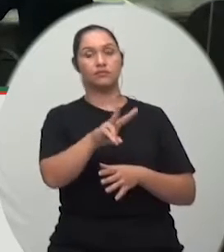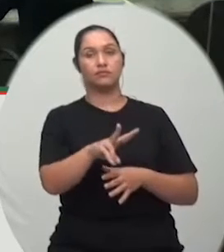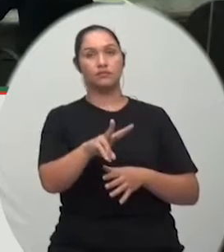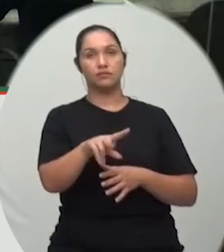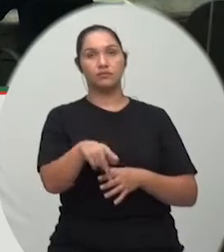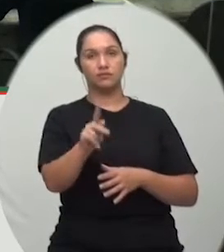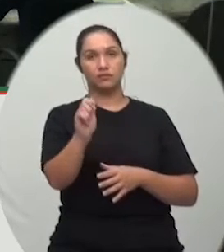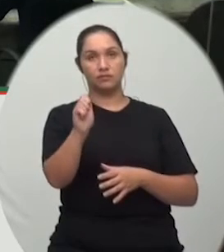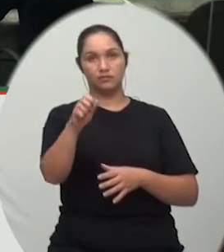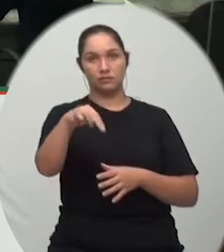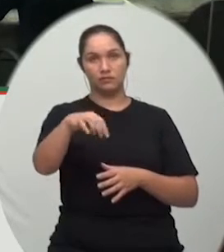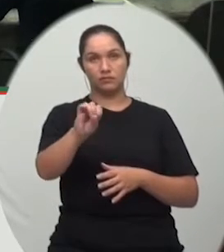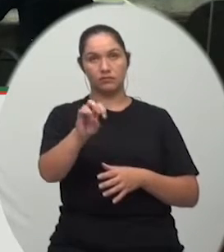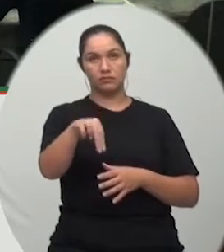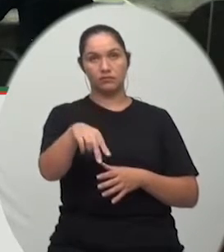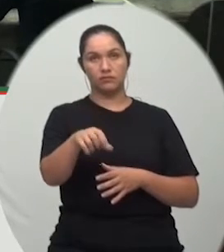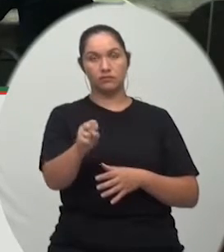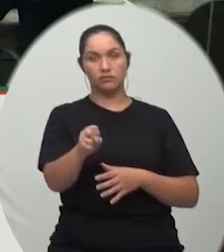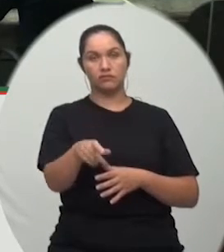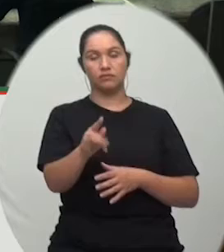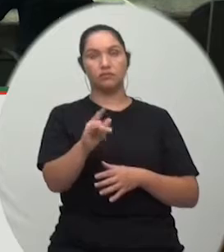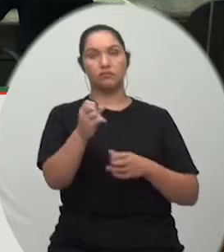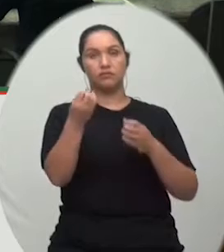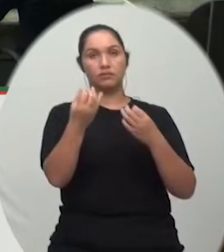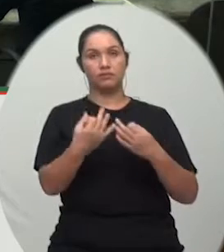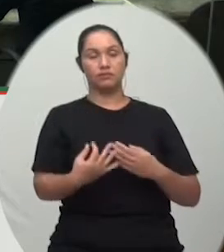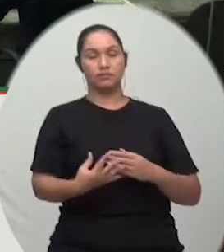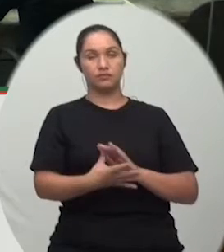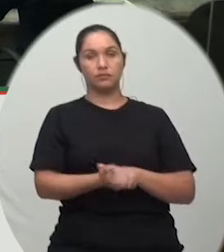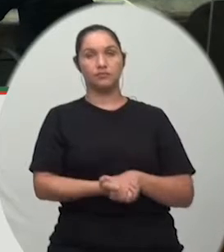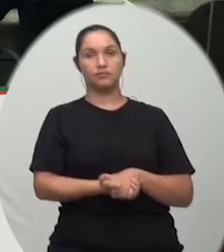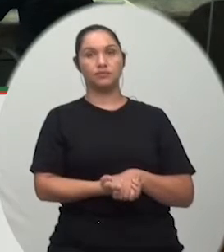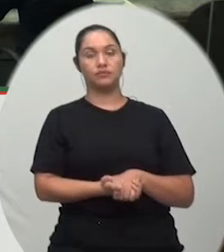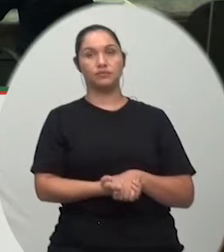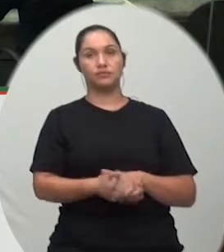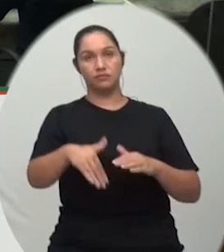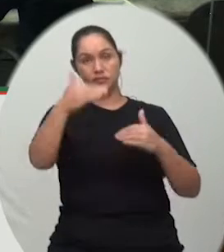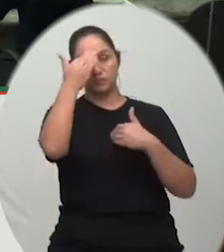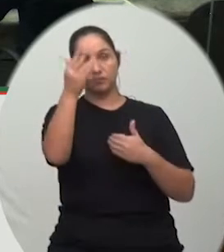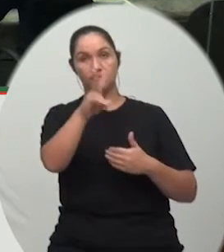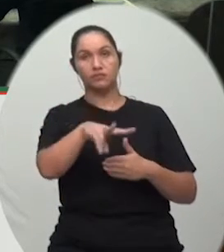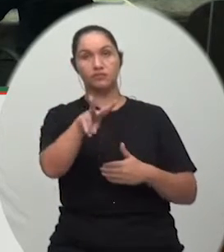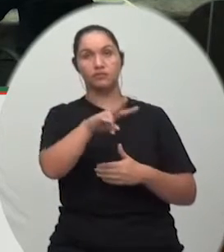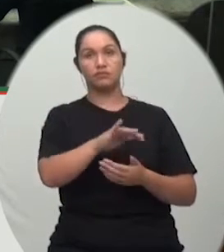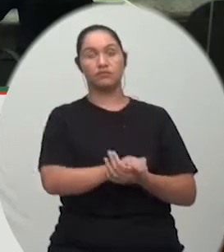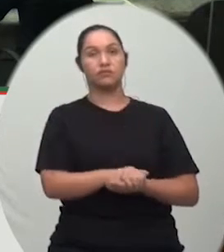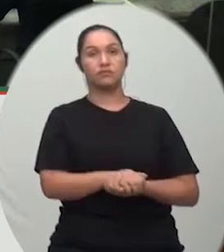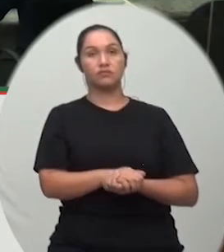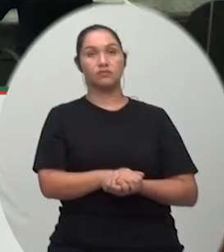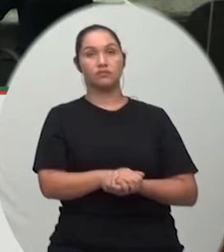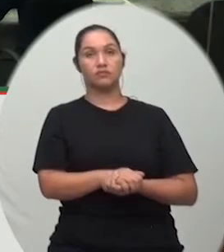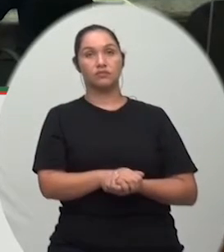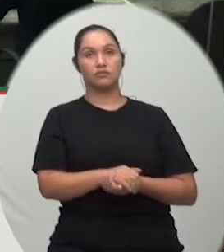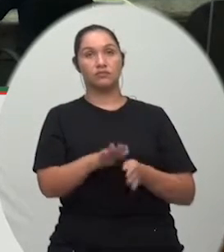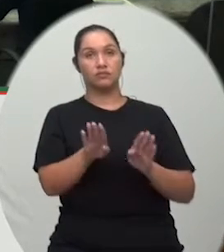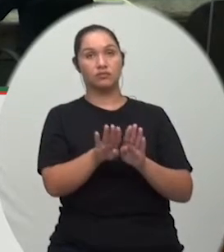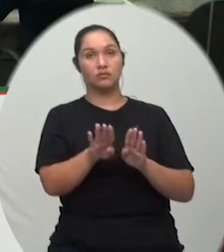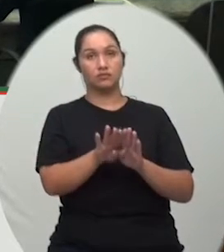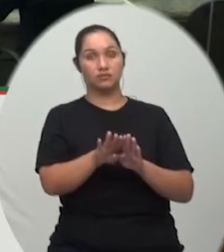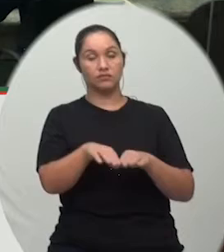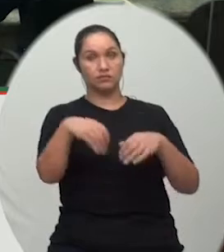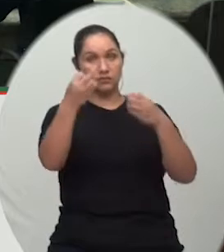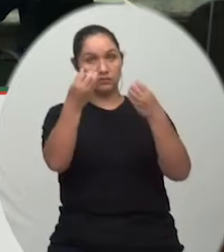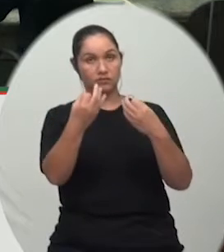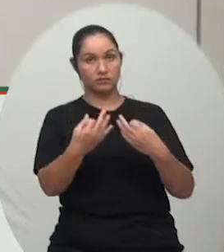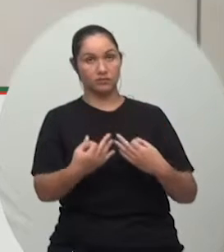vereador Júlio Kaminski. Obrigado, vereador. Mas é que, assim, ó, também justifica a alteração